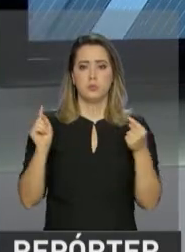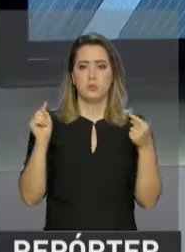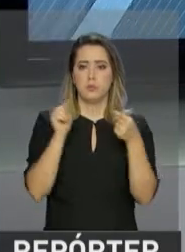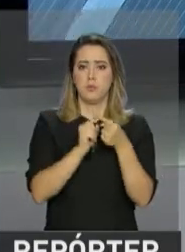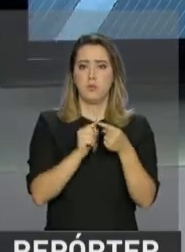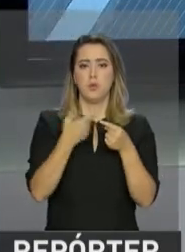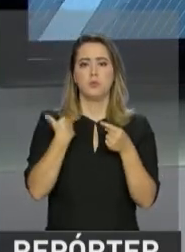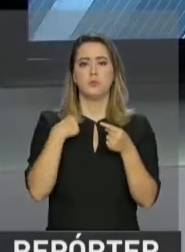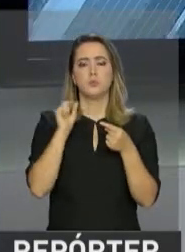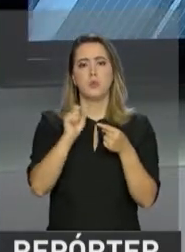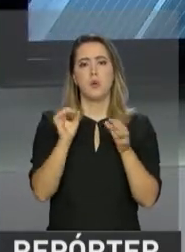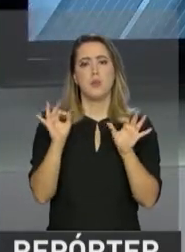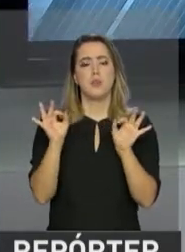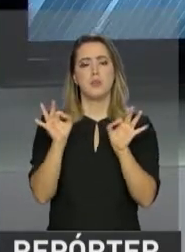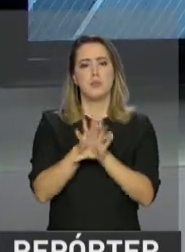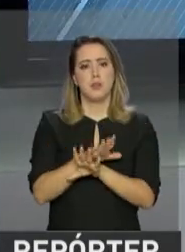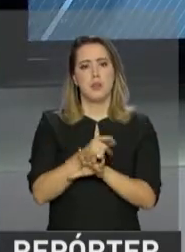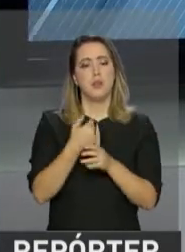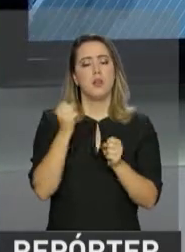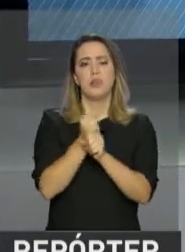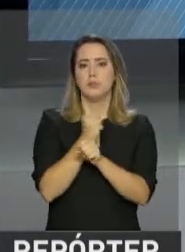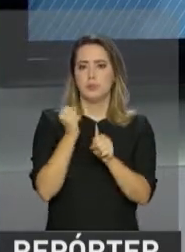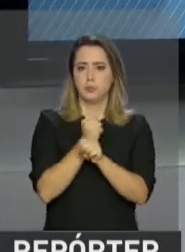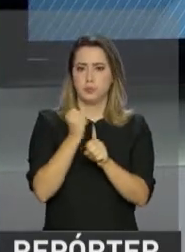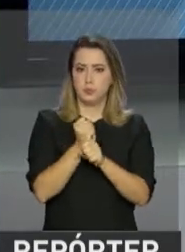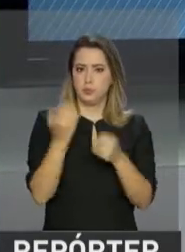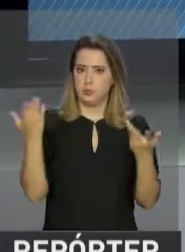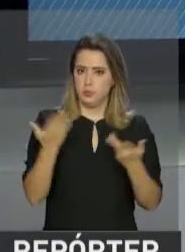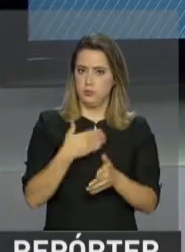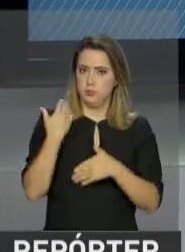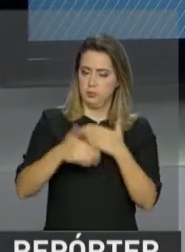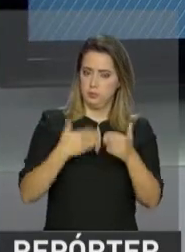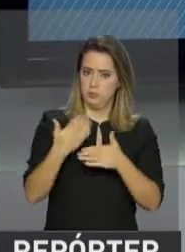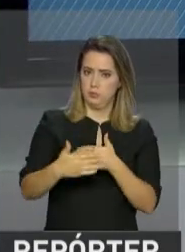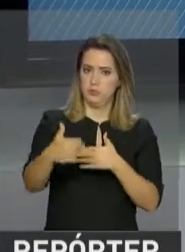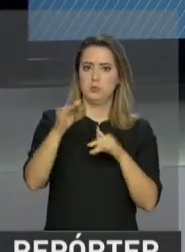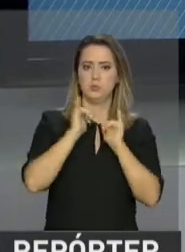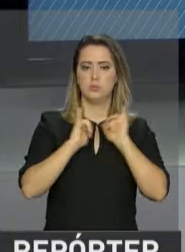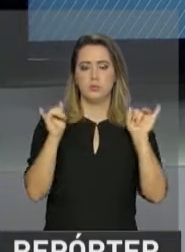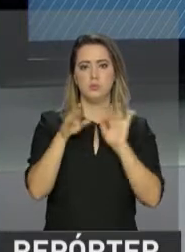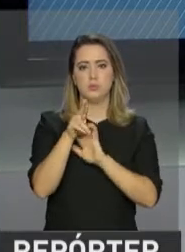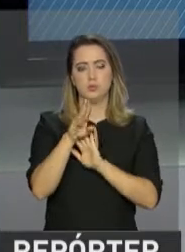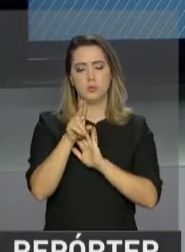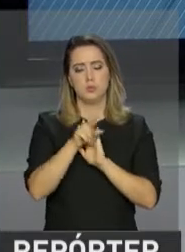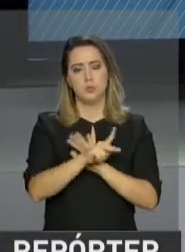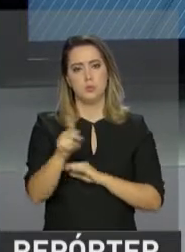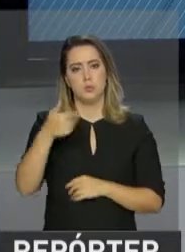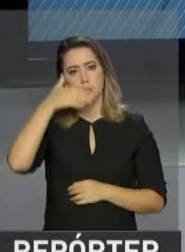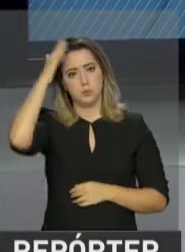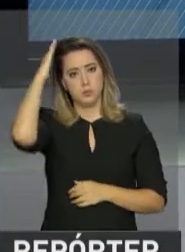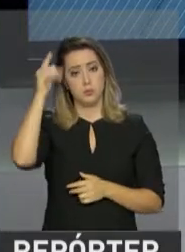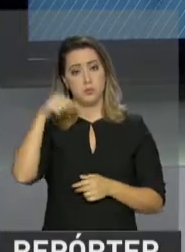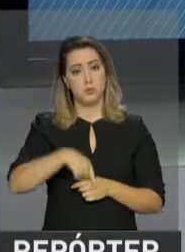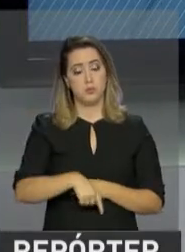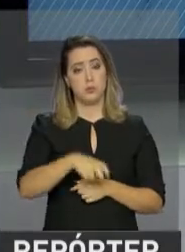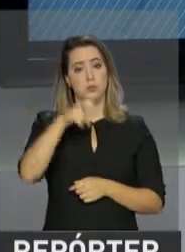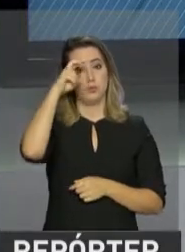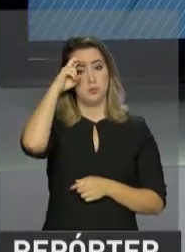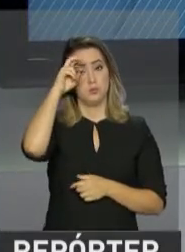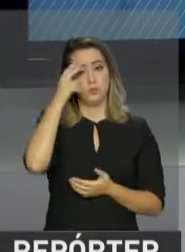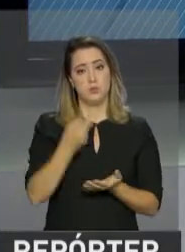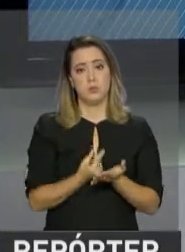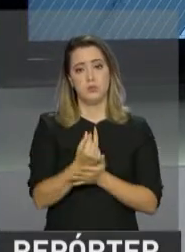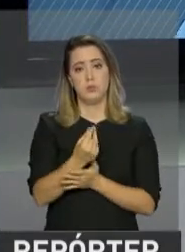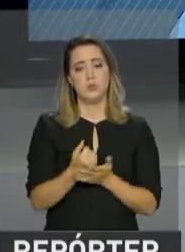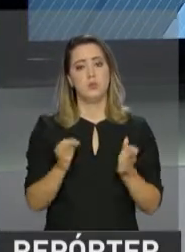lançar mas em concluir obras e se eu agora é avançar anunciado pelo presidente michel temer nesta quinta-feira o dinheiro para